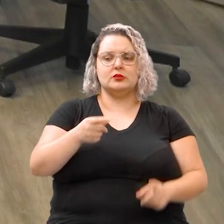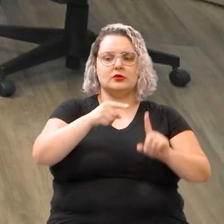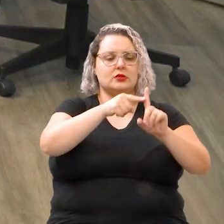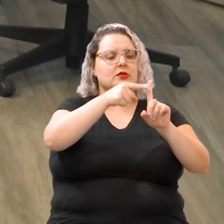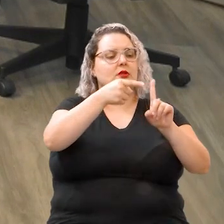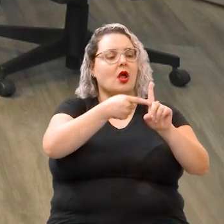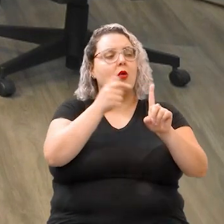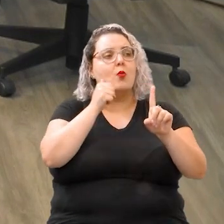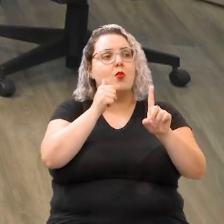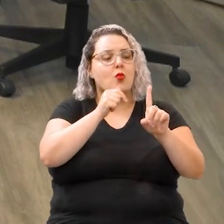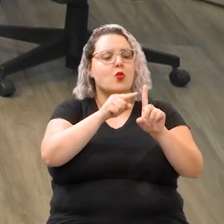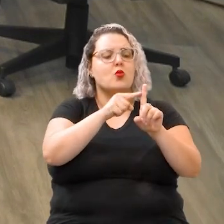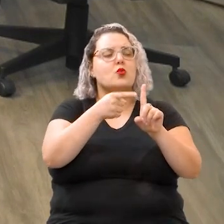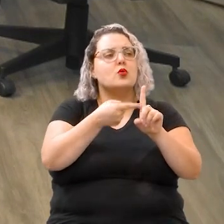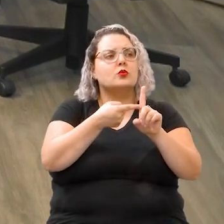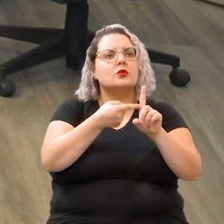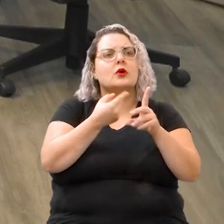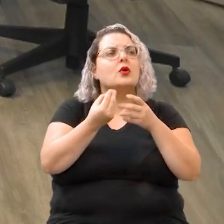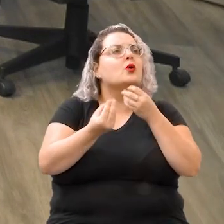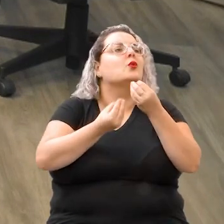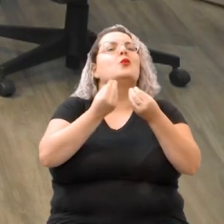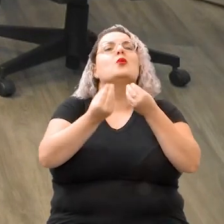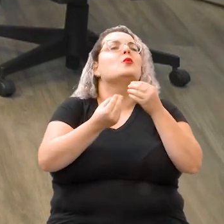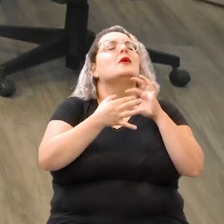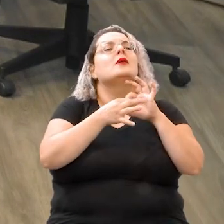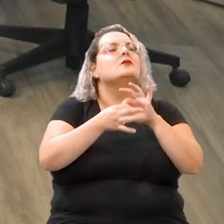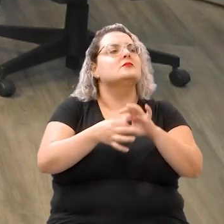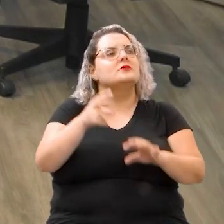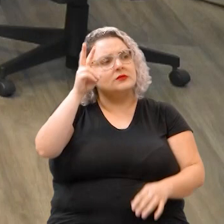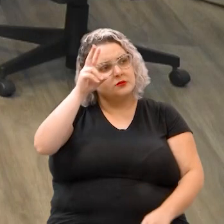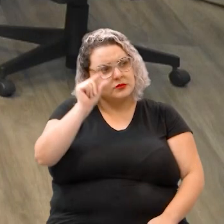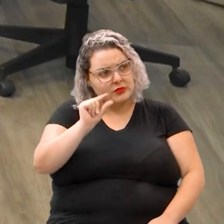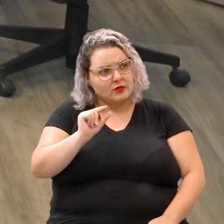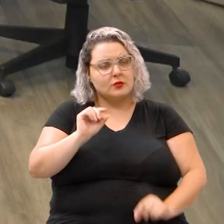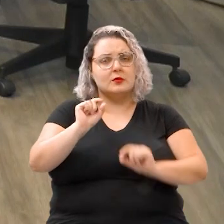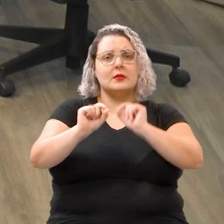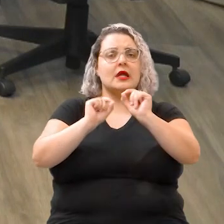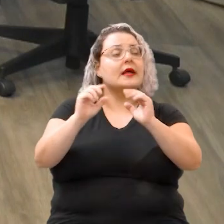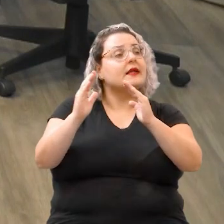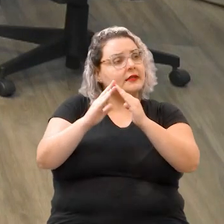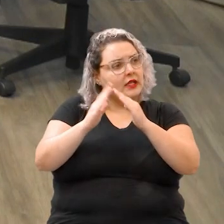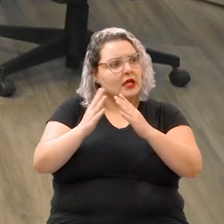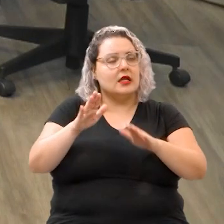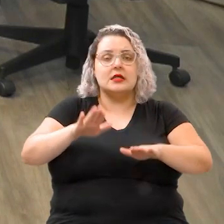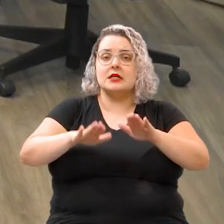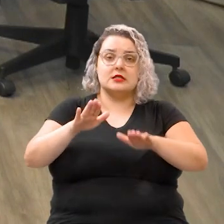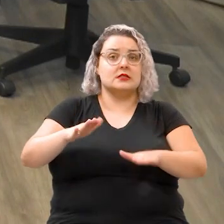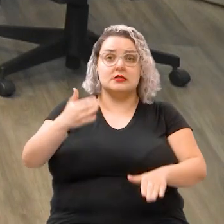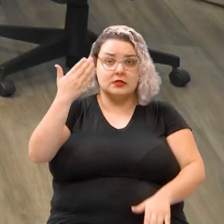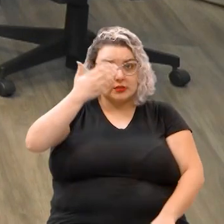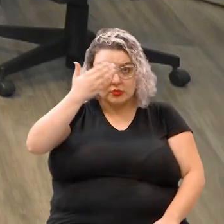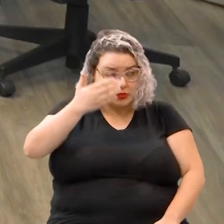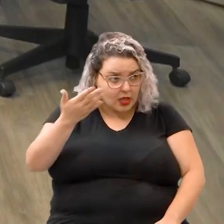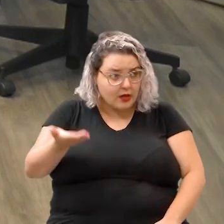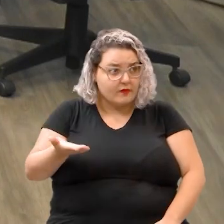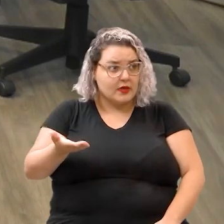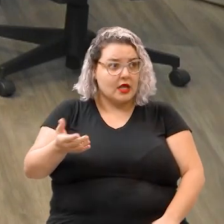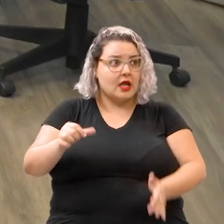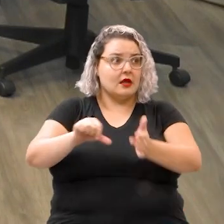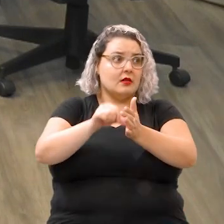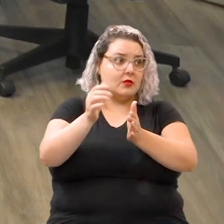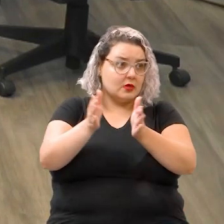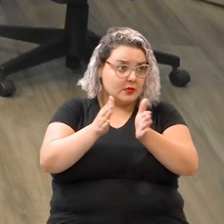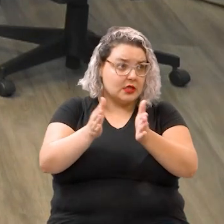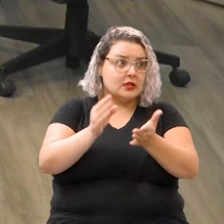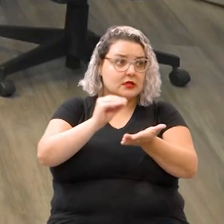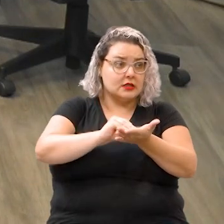grávida, da mulher grávida. Como que é esse contexto? Vamos lembrar um pouquinho para quem está em casa e talvez não tenha assistido a primeira